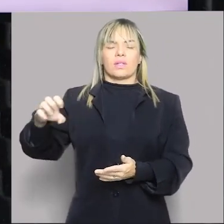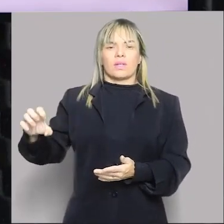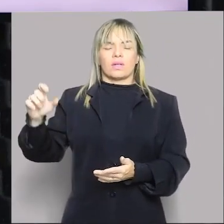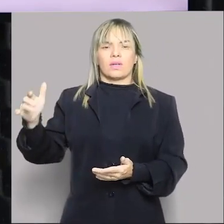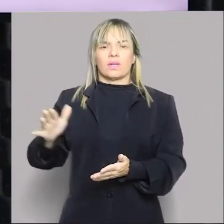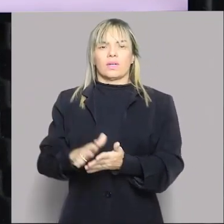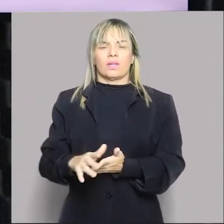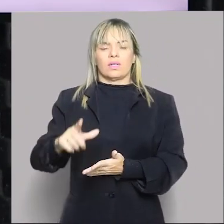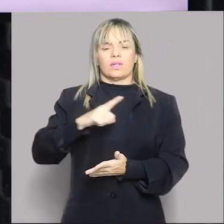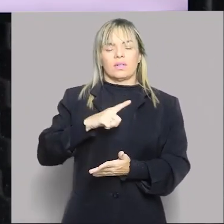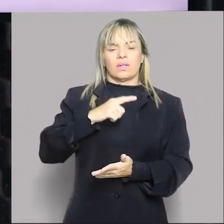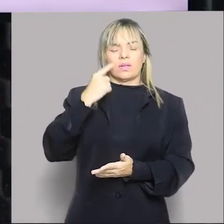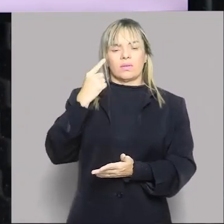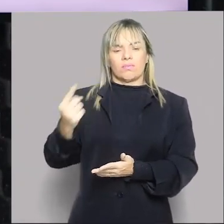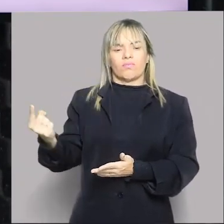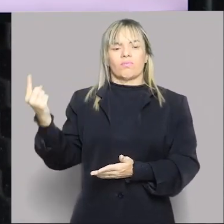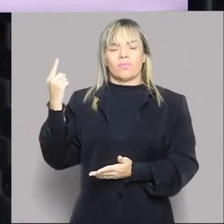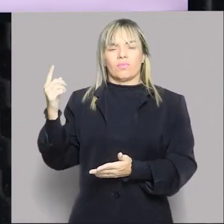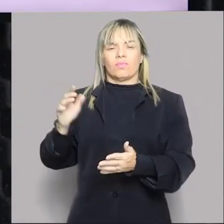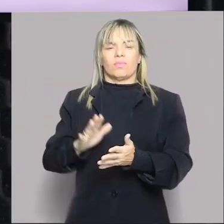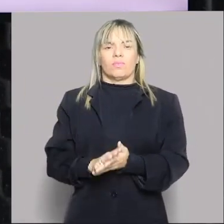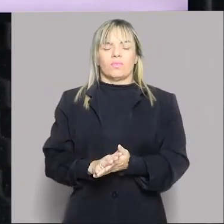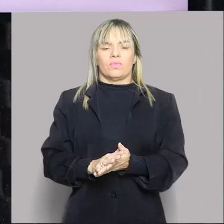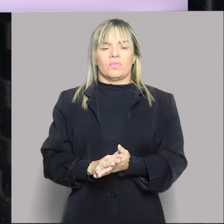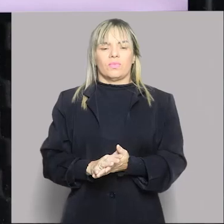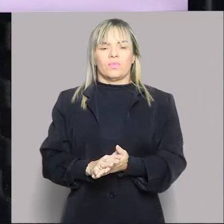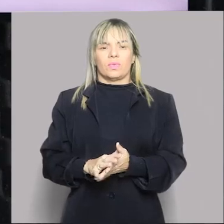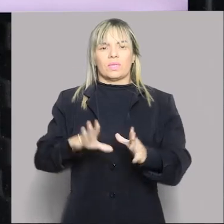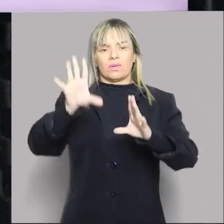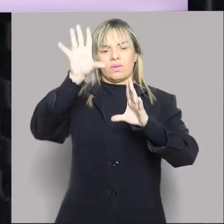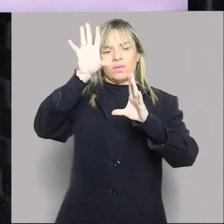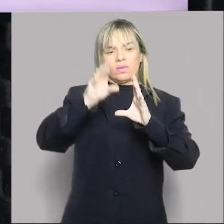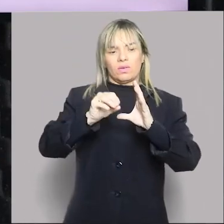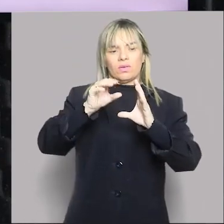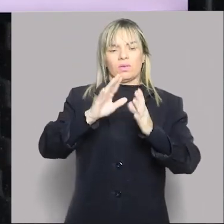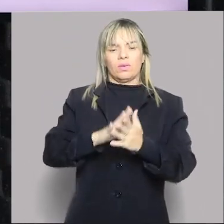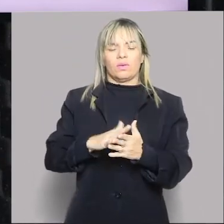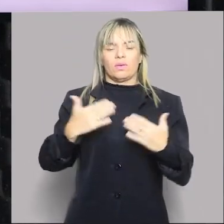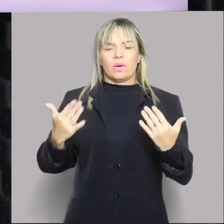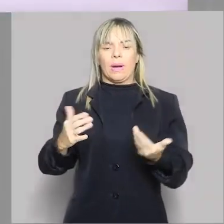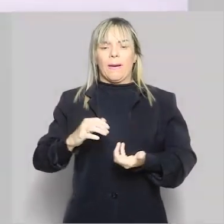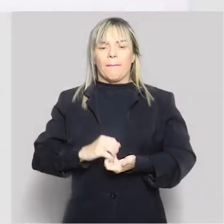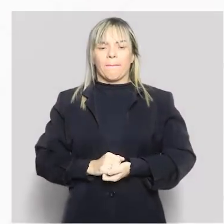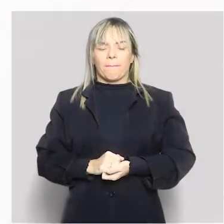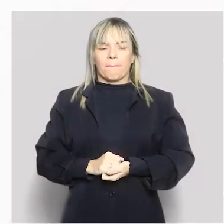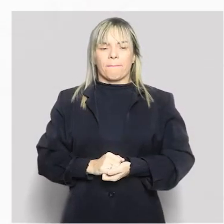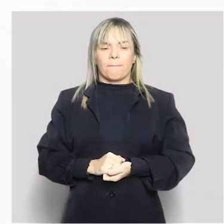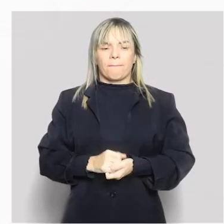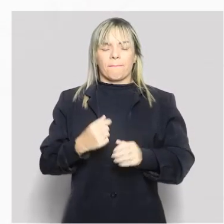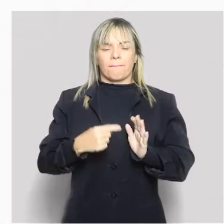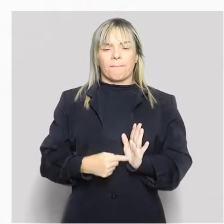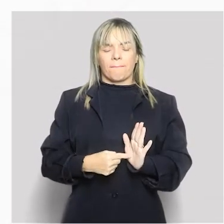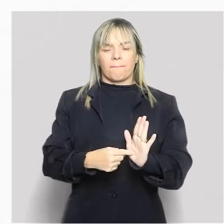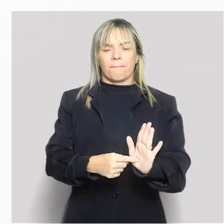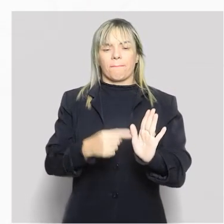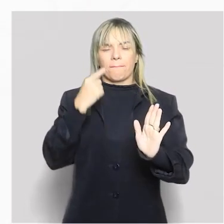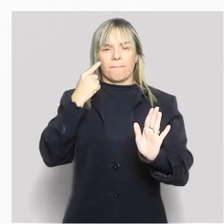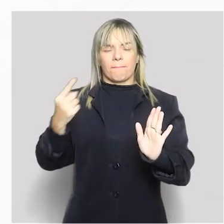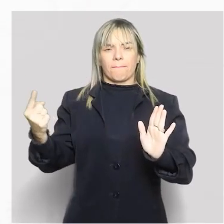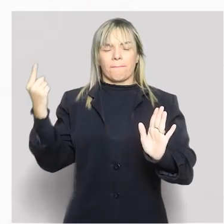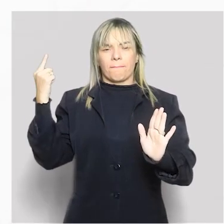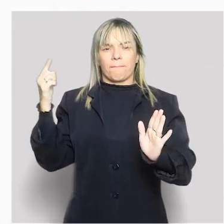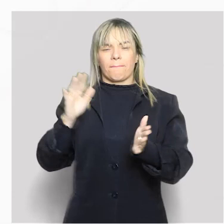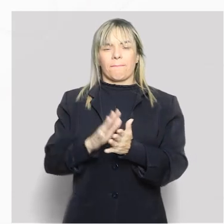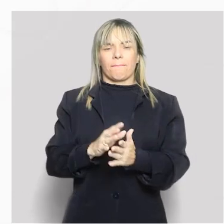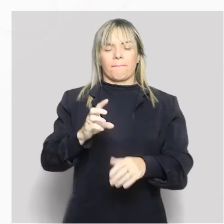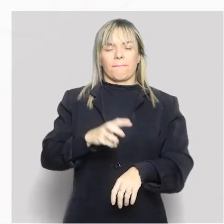está em alta. E o cinema, ele veio da fotografia, certo? Aqui eu trouxe um mestre do cinema,